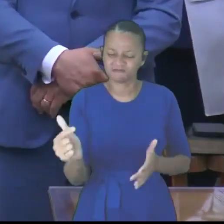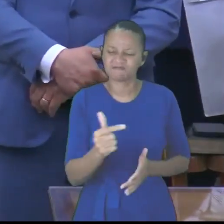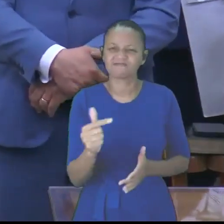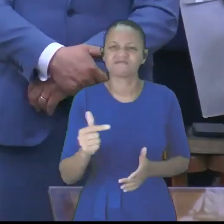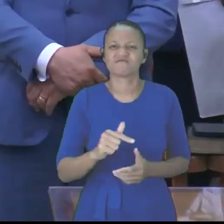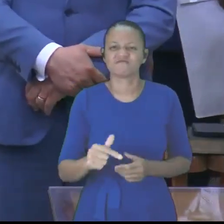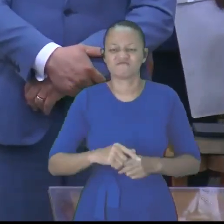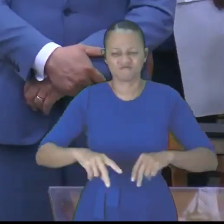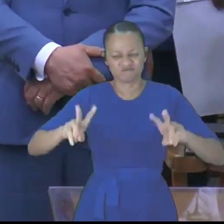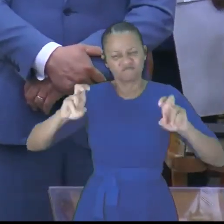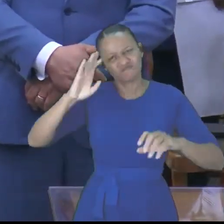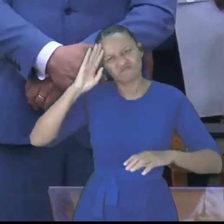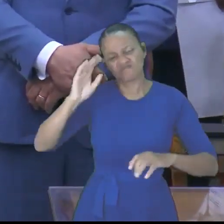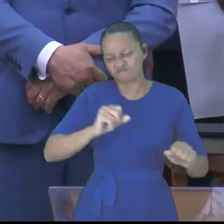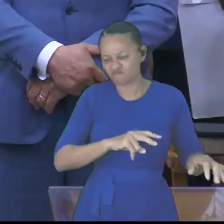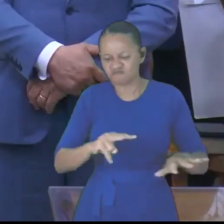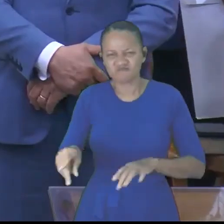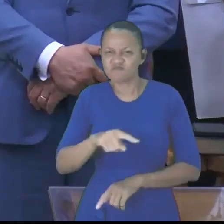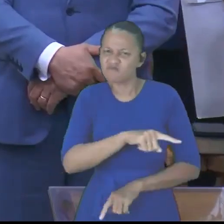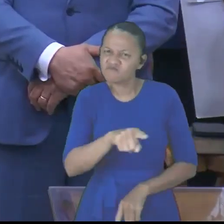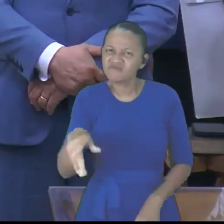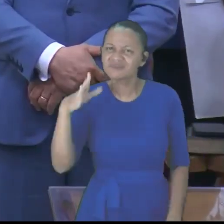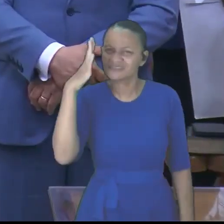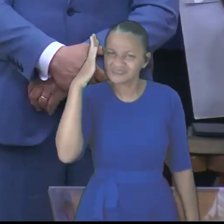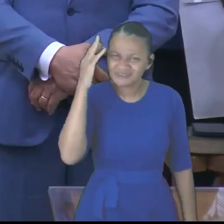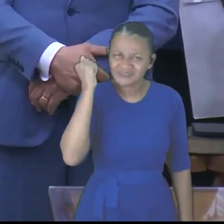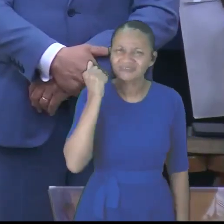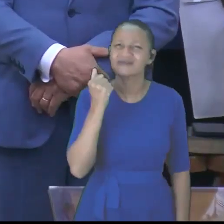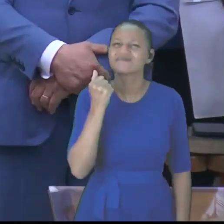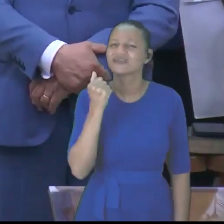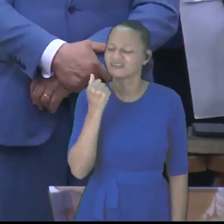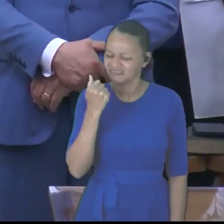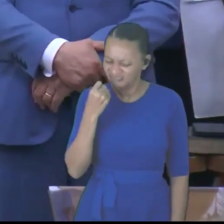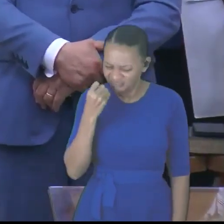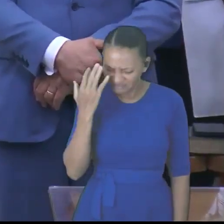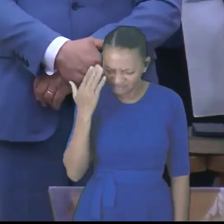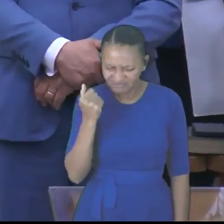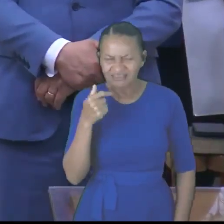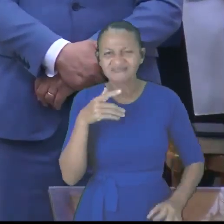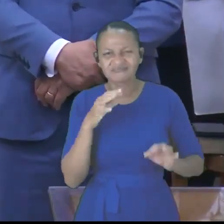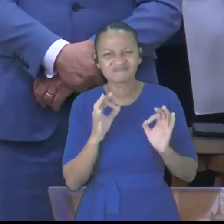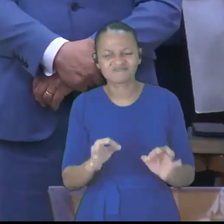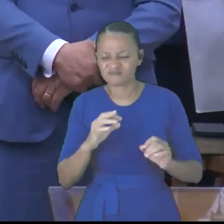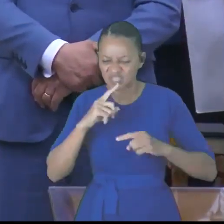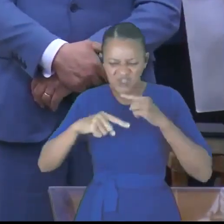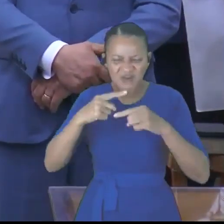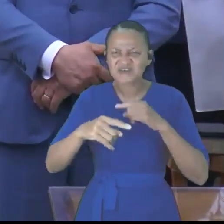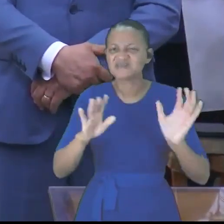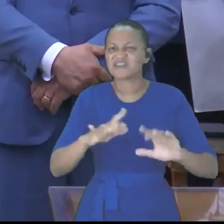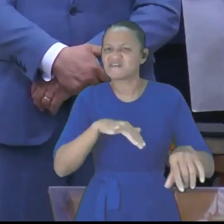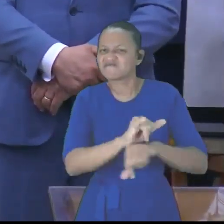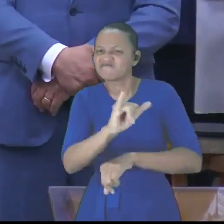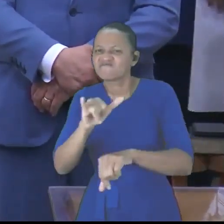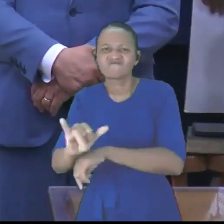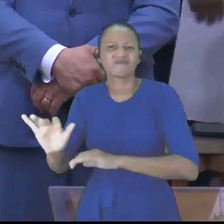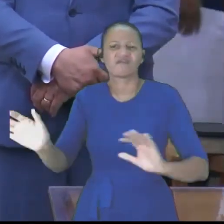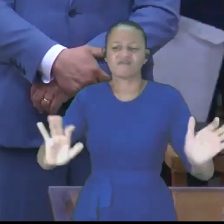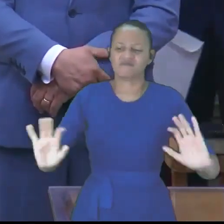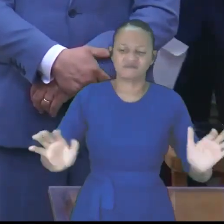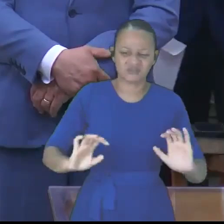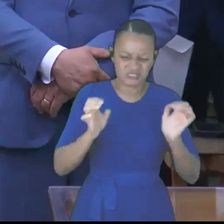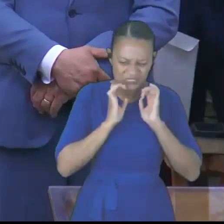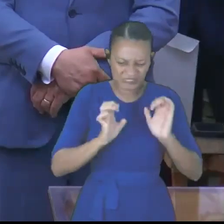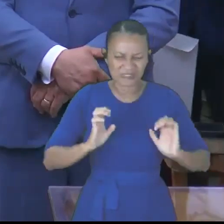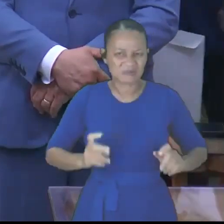texto áureo desta semana. Vós mesmos bem sabeis. Não é enrolada, não é falcatrua, não é evangelho